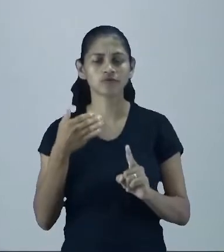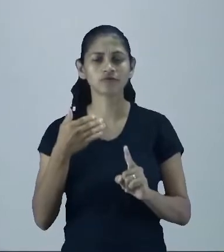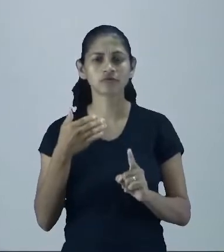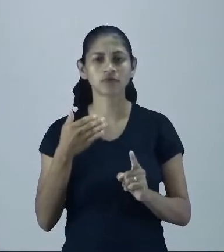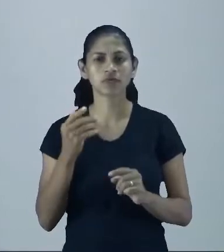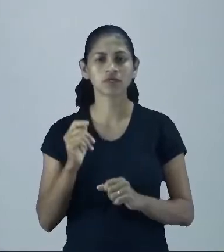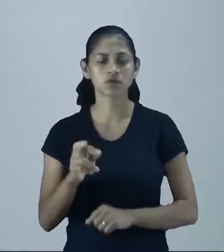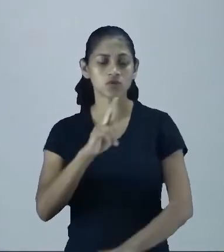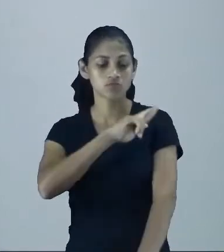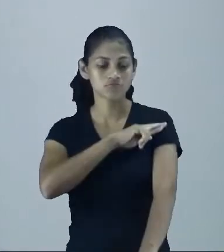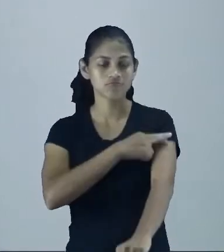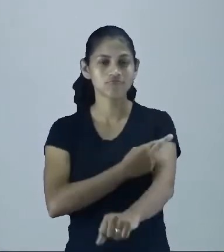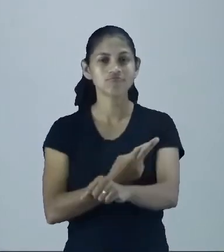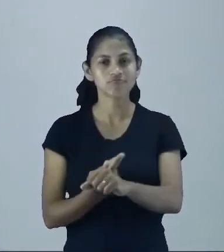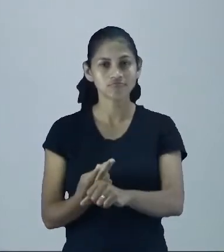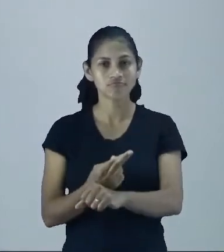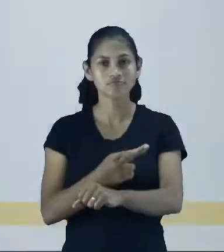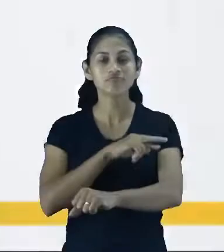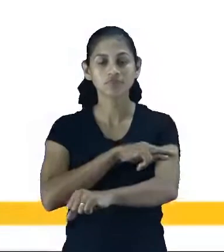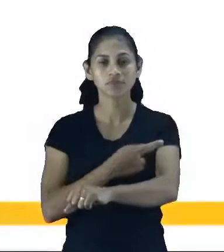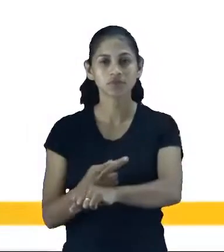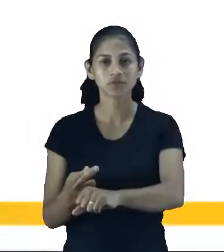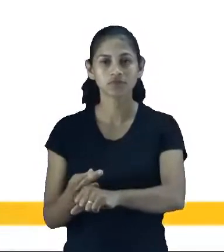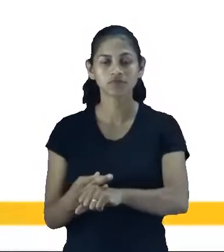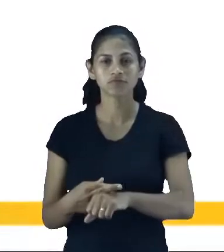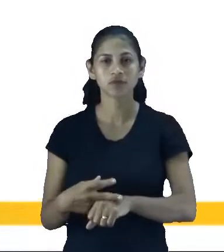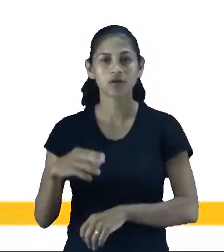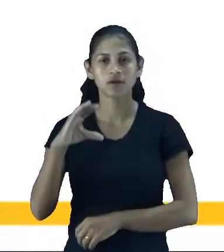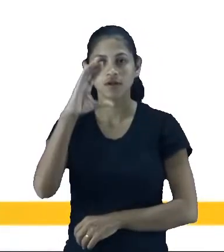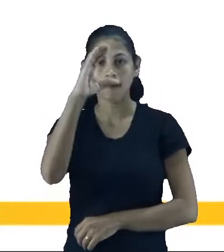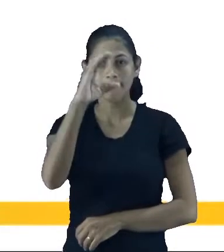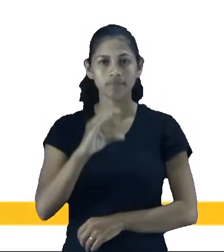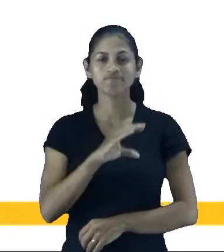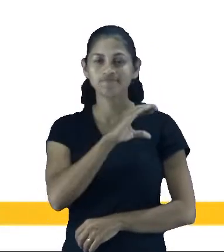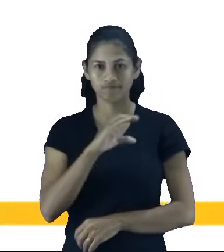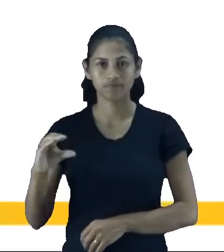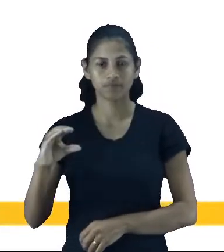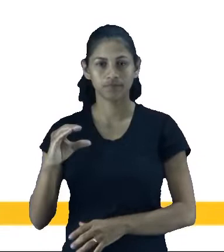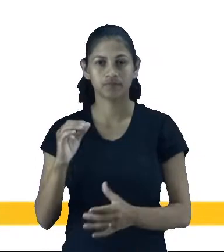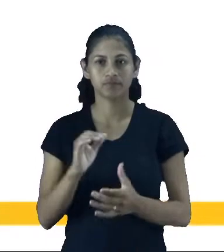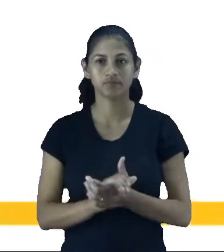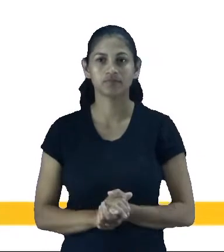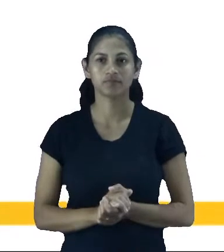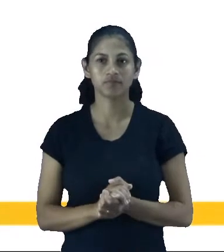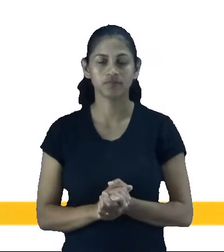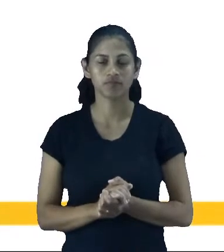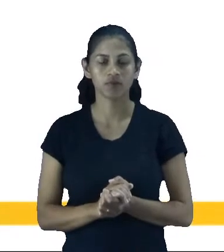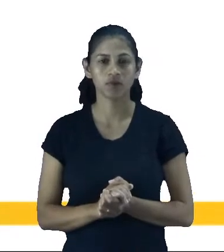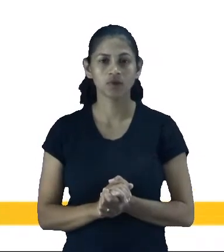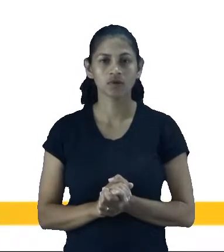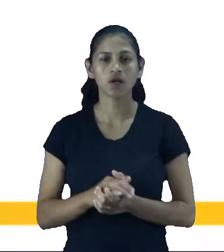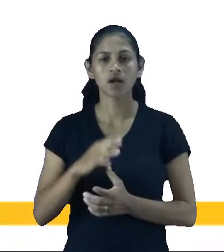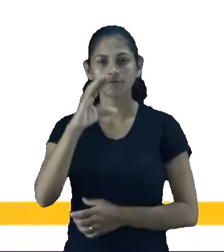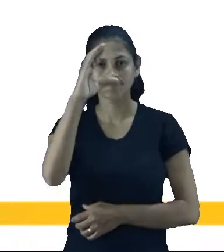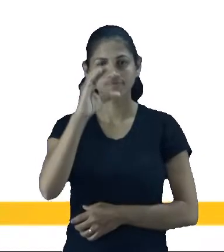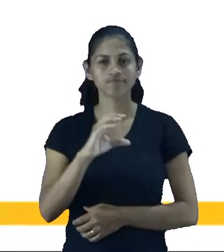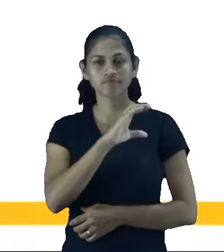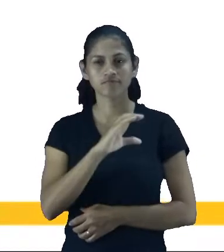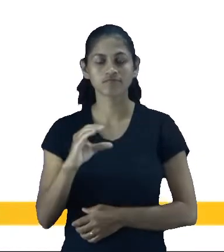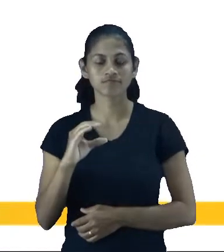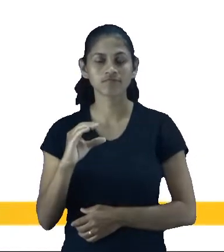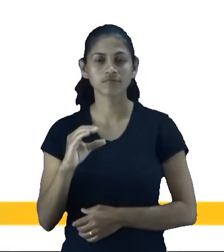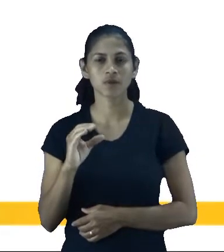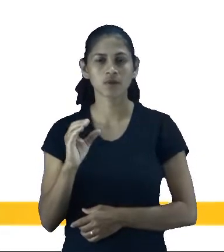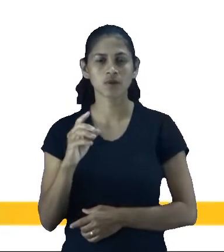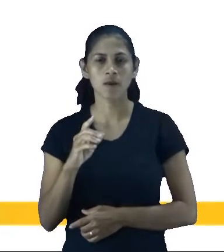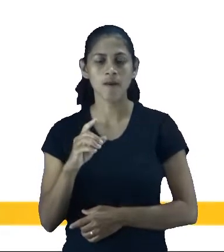é a religião católica. Acompanha comigo aí na telinha. A religião católica, a crença da maioria da população,